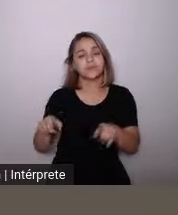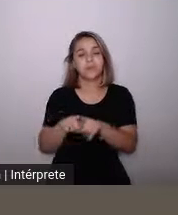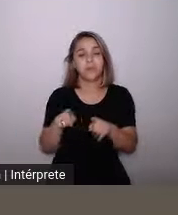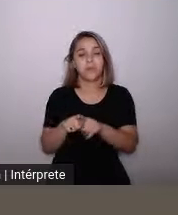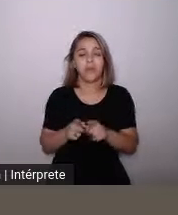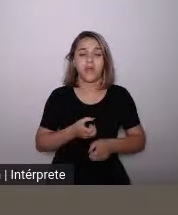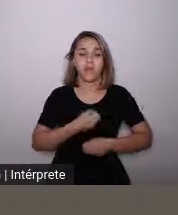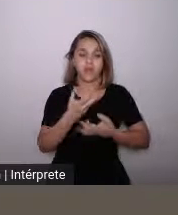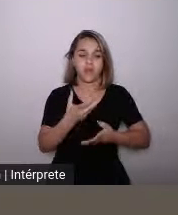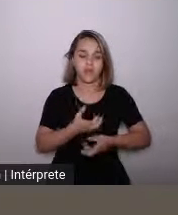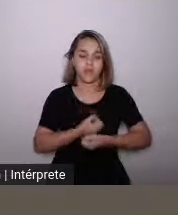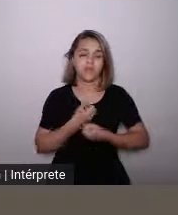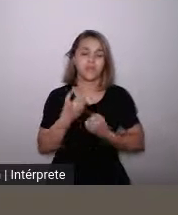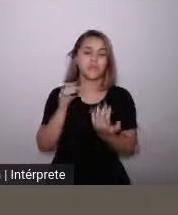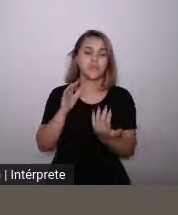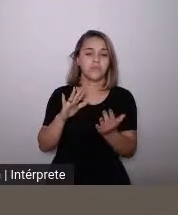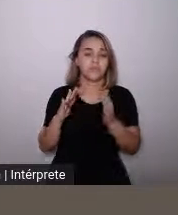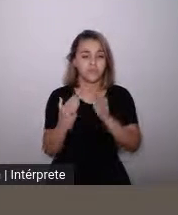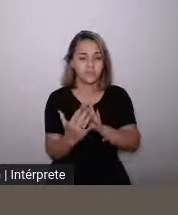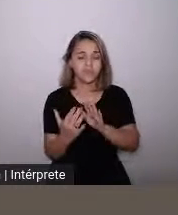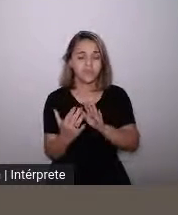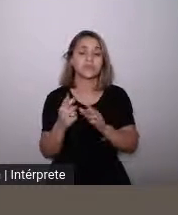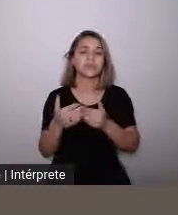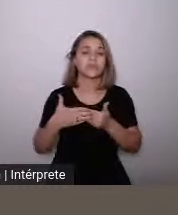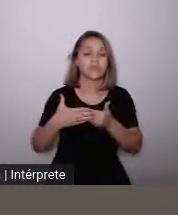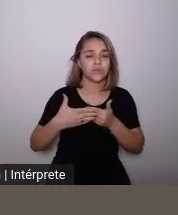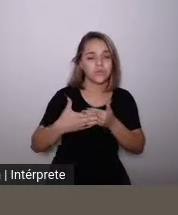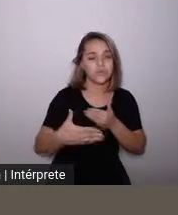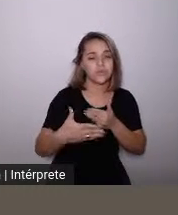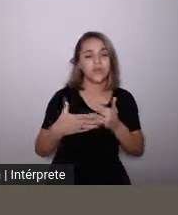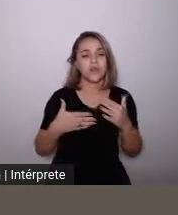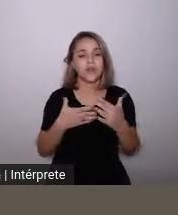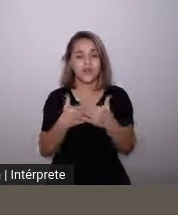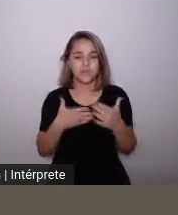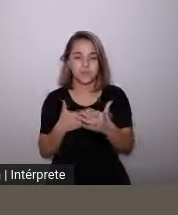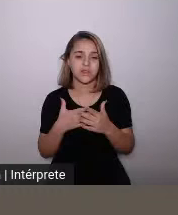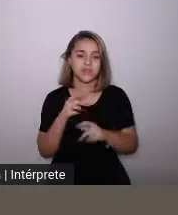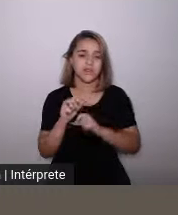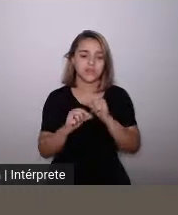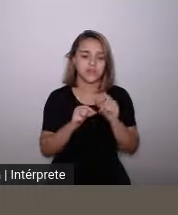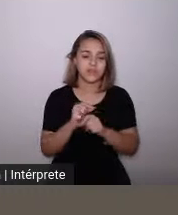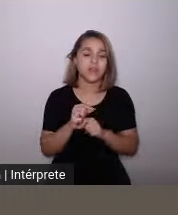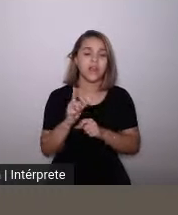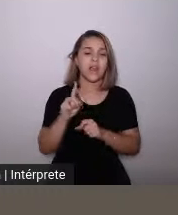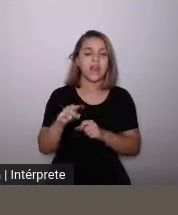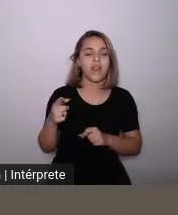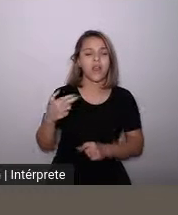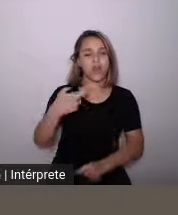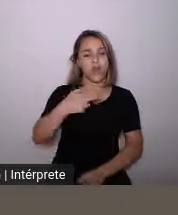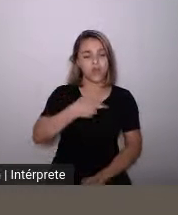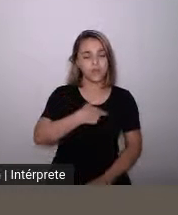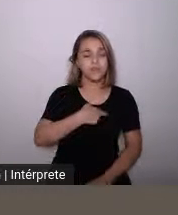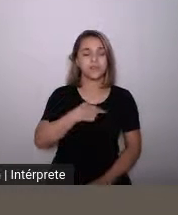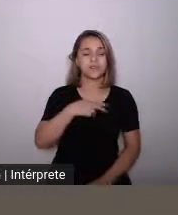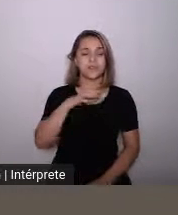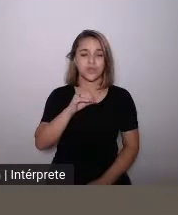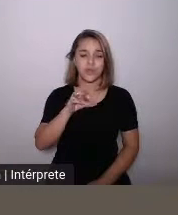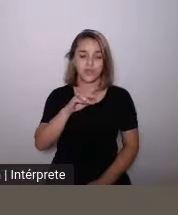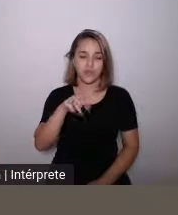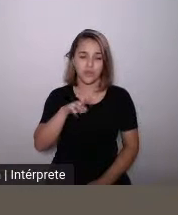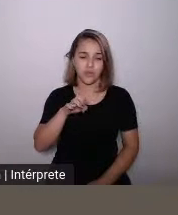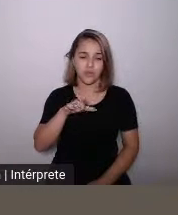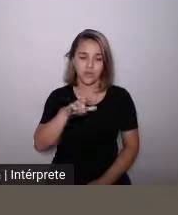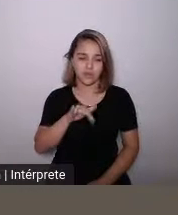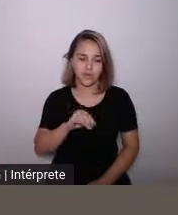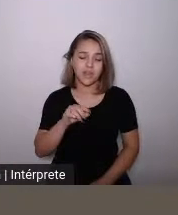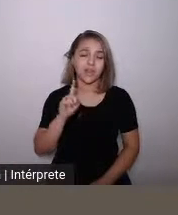Meu ponto de partida, além de Limite, filmado em Mangaratiba, seriam os romances de Cornélio Pena, em especial Menina Morta,